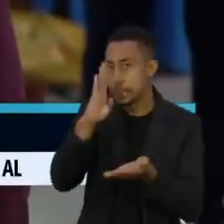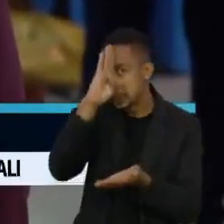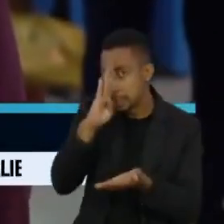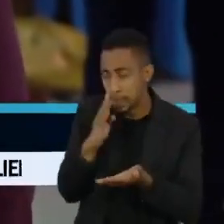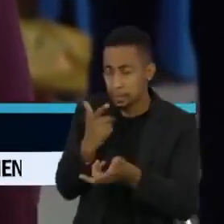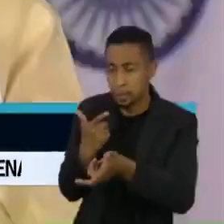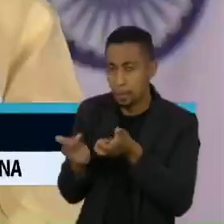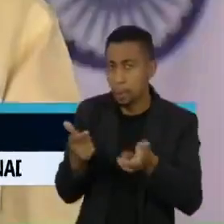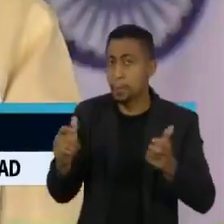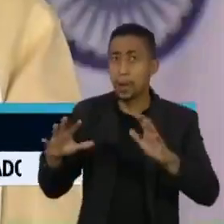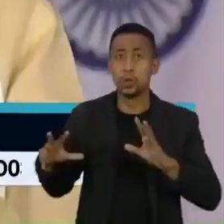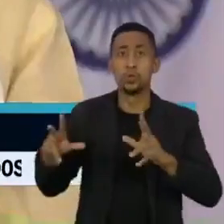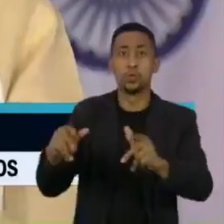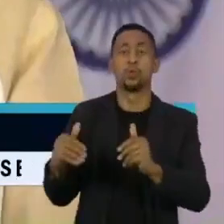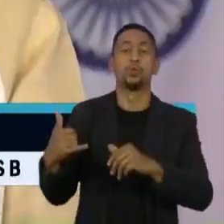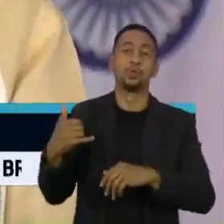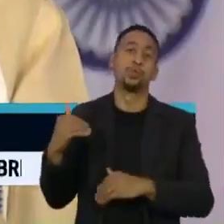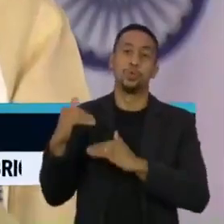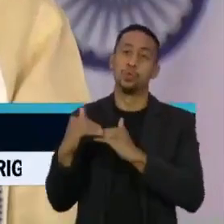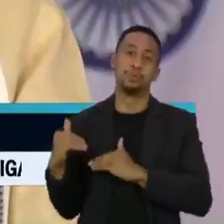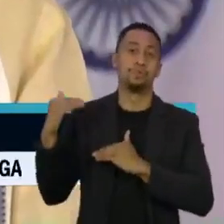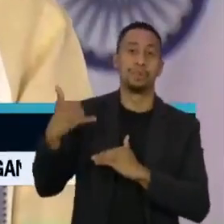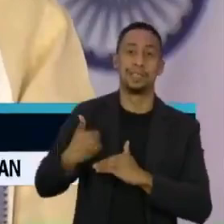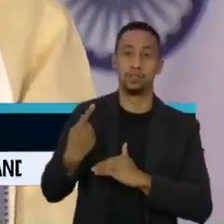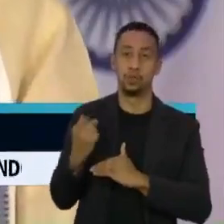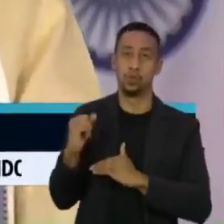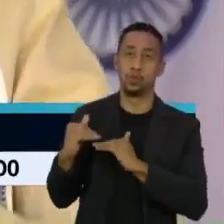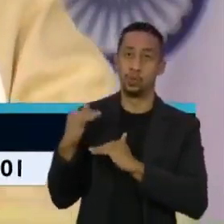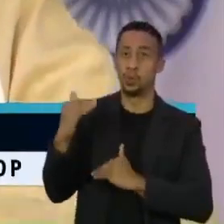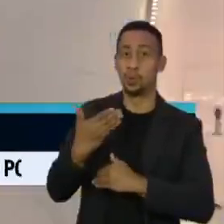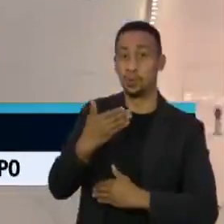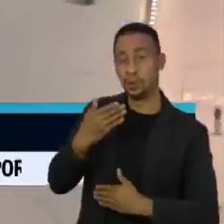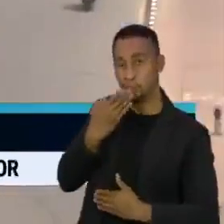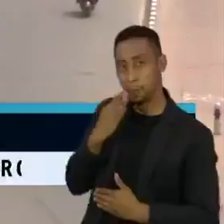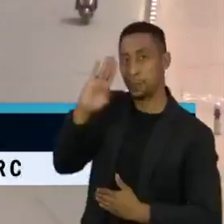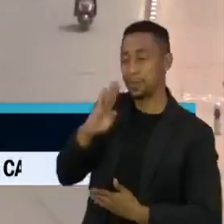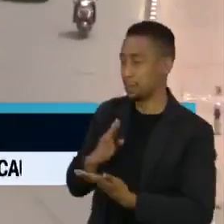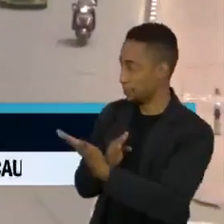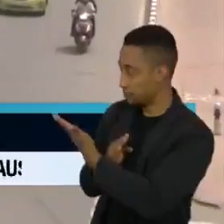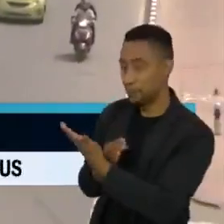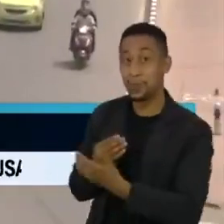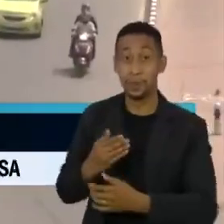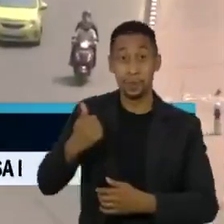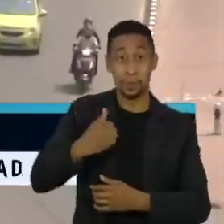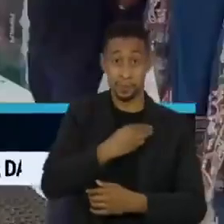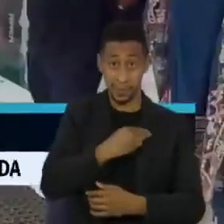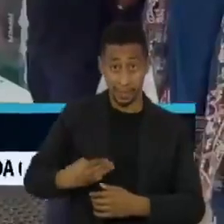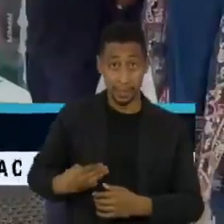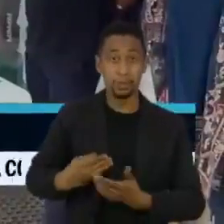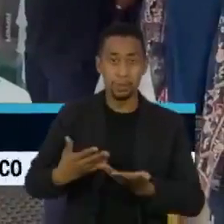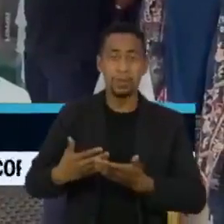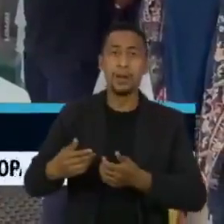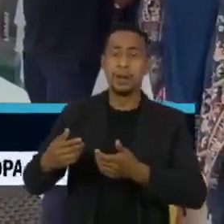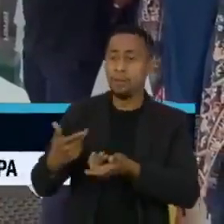a todos os adultos, prometeu o primeiro-ministro Narendra Modi. Com os números da pandemia em queda,